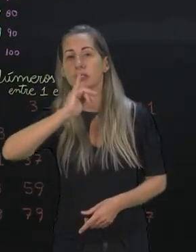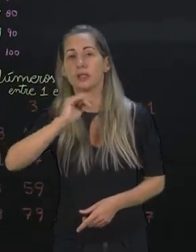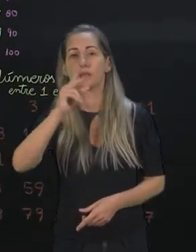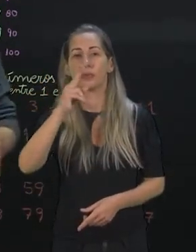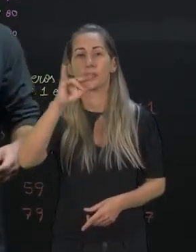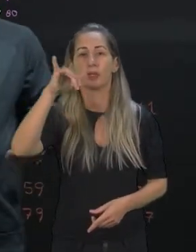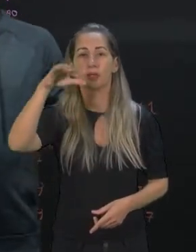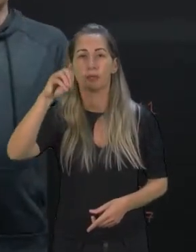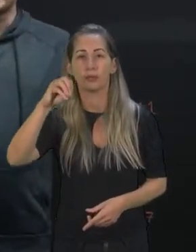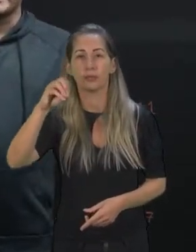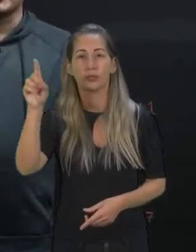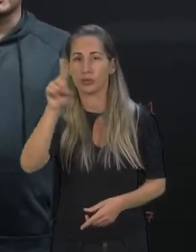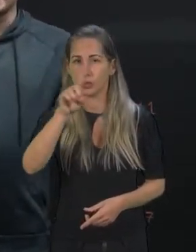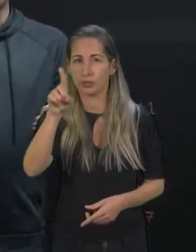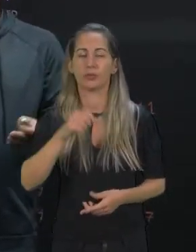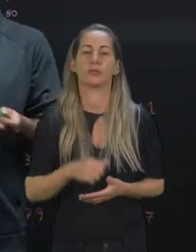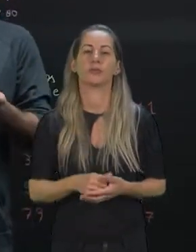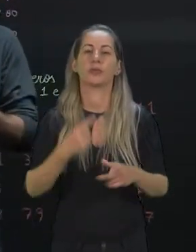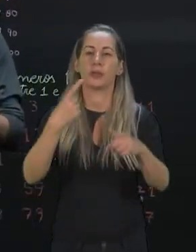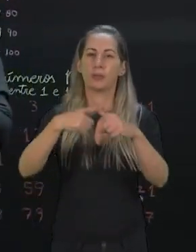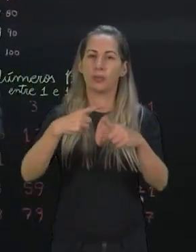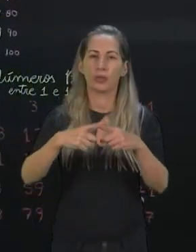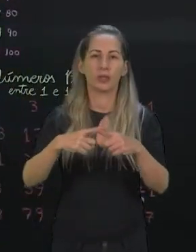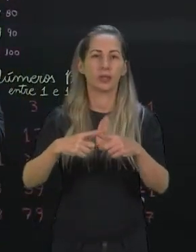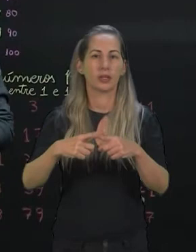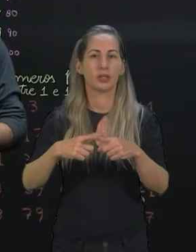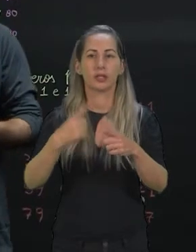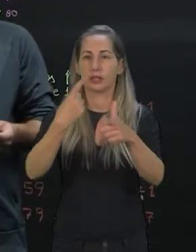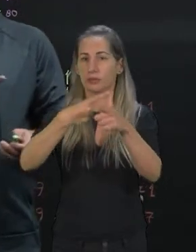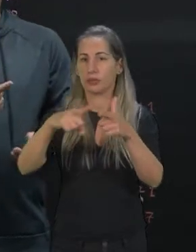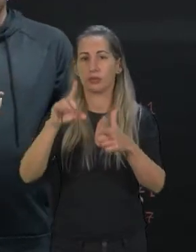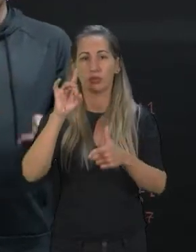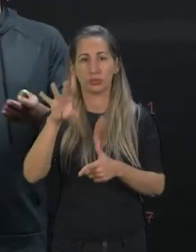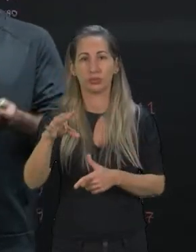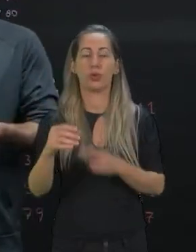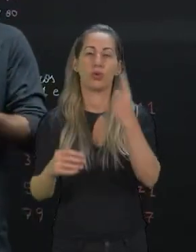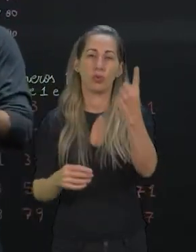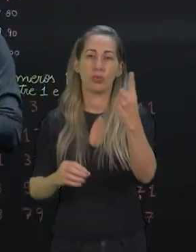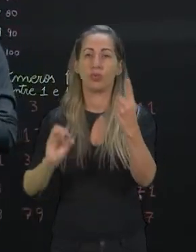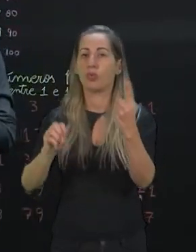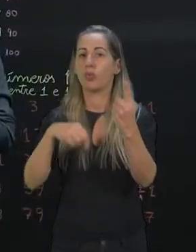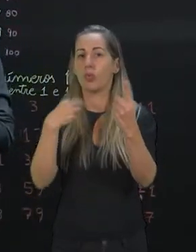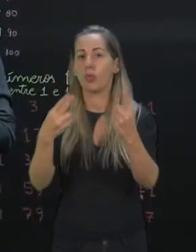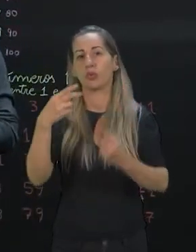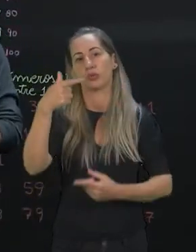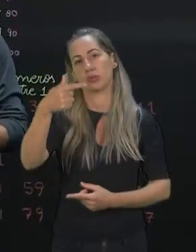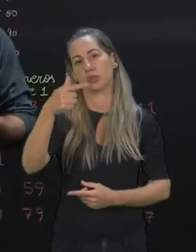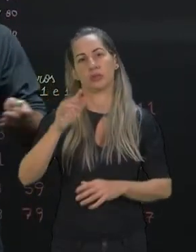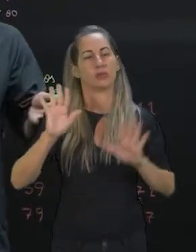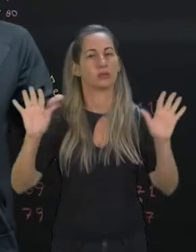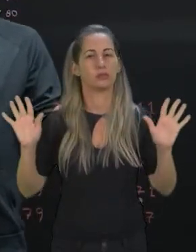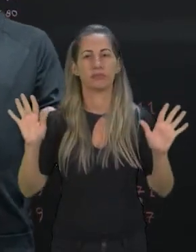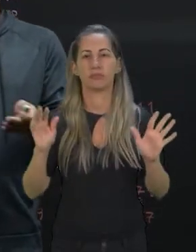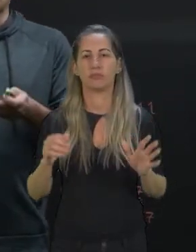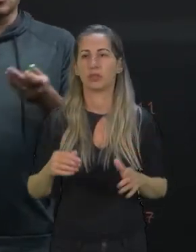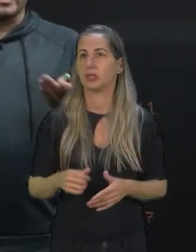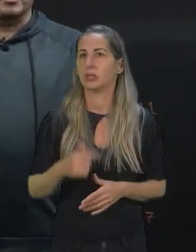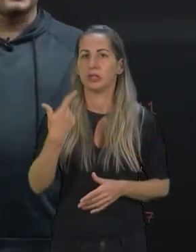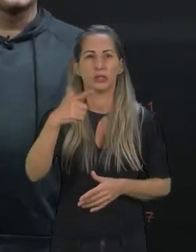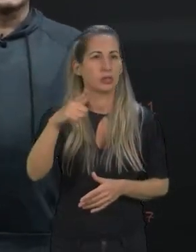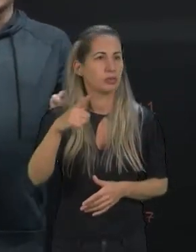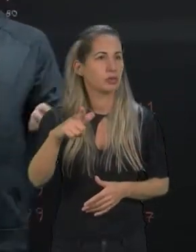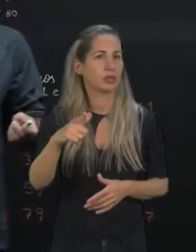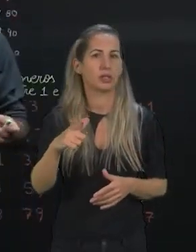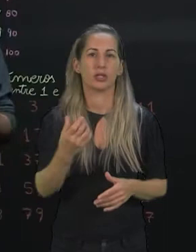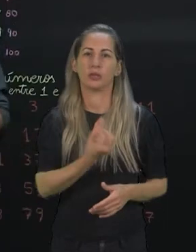número primo? Porque o 7, ele só pode ser dividido por 1 e pelo próprio 7. Não existe nenhum outro